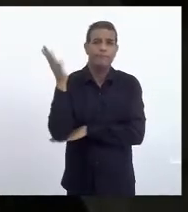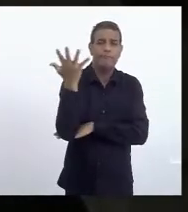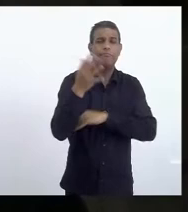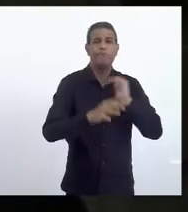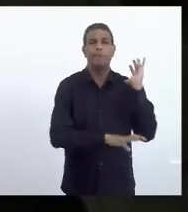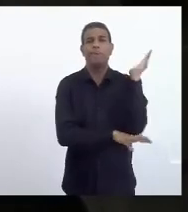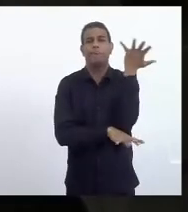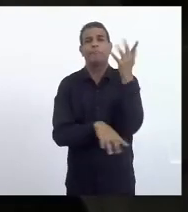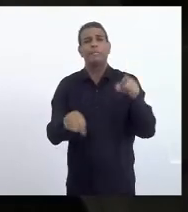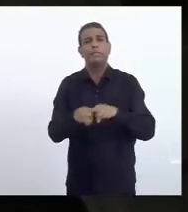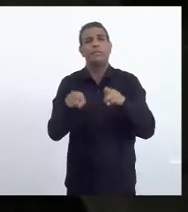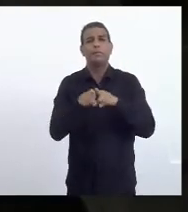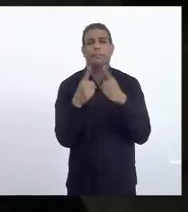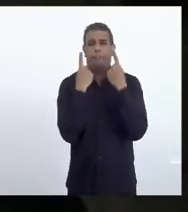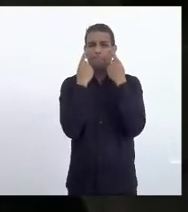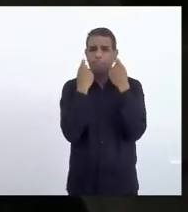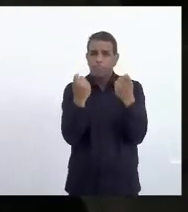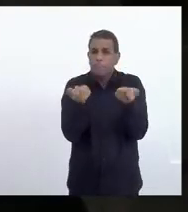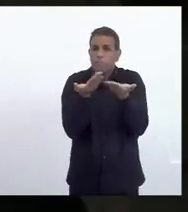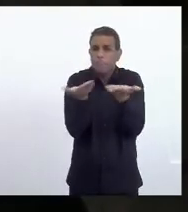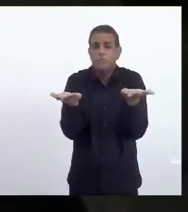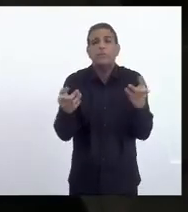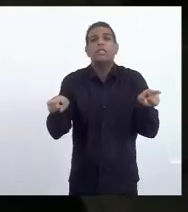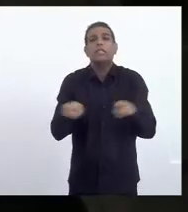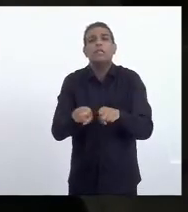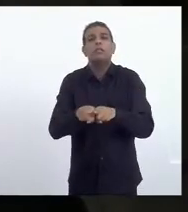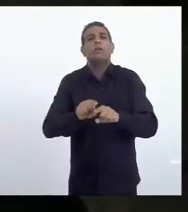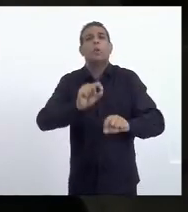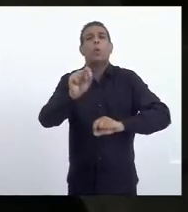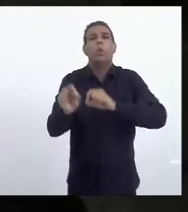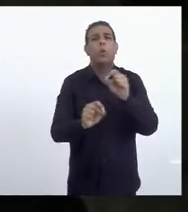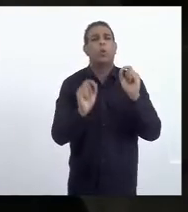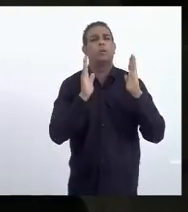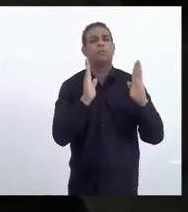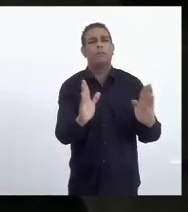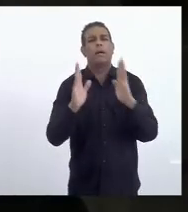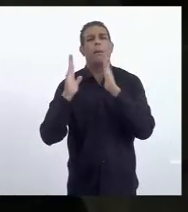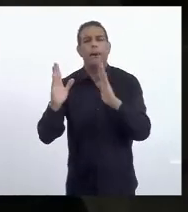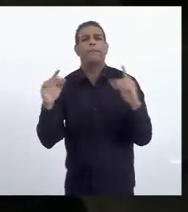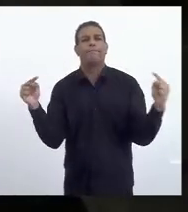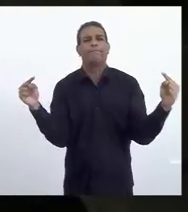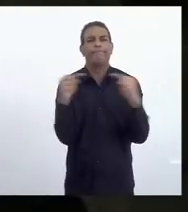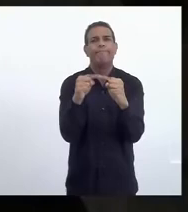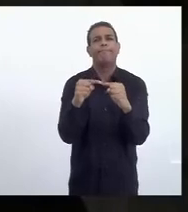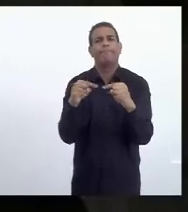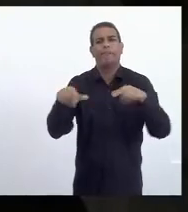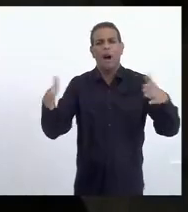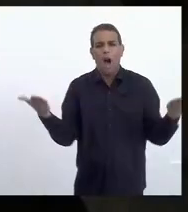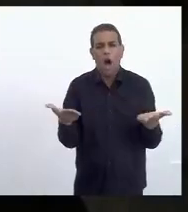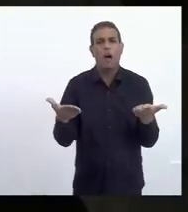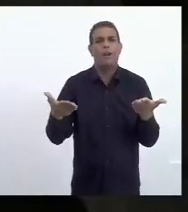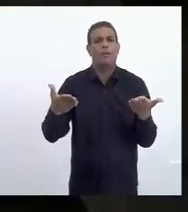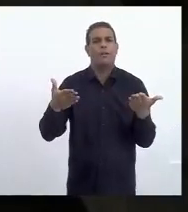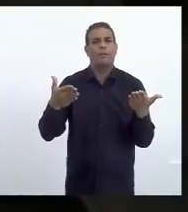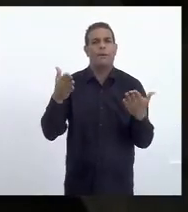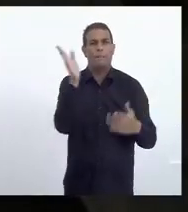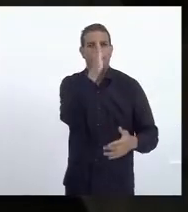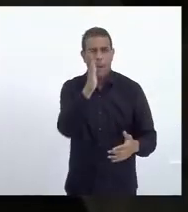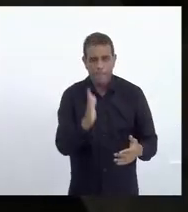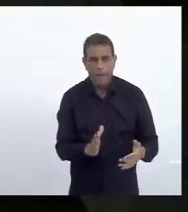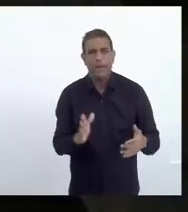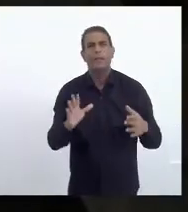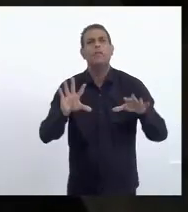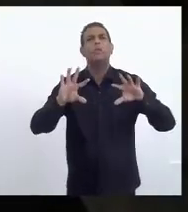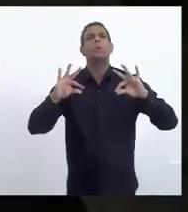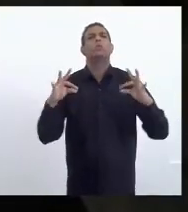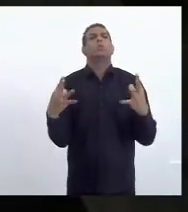então querer chamar atenção porque pra condição de pária e para que o Brasil hoje ocupa na cena internacional